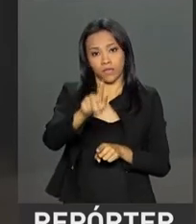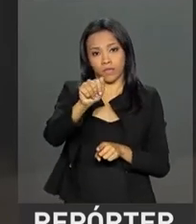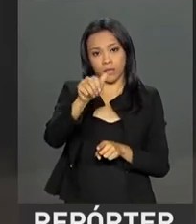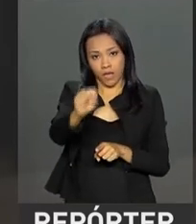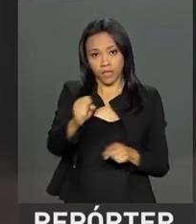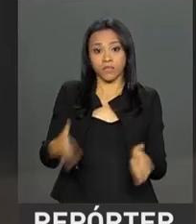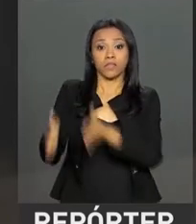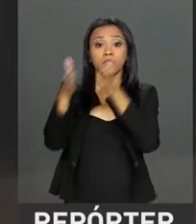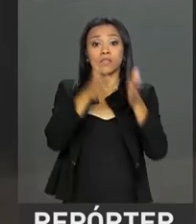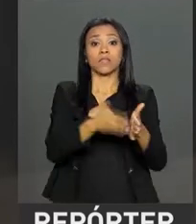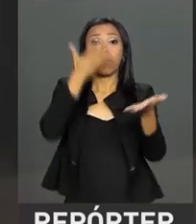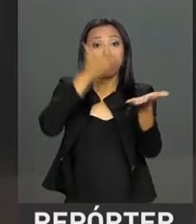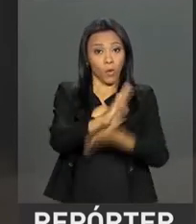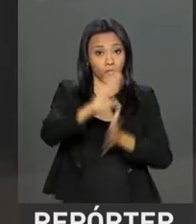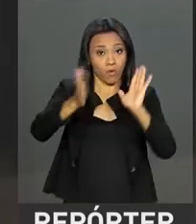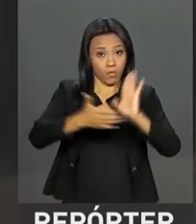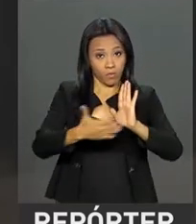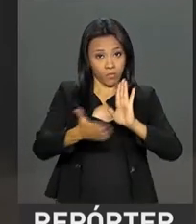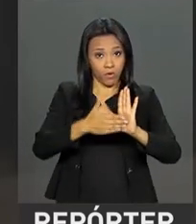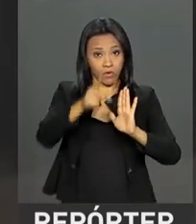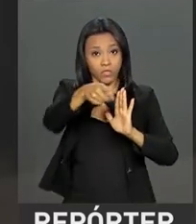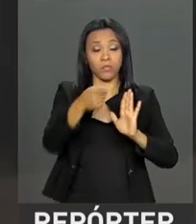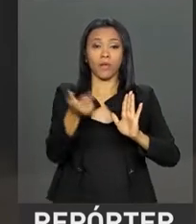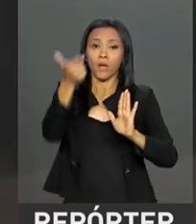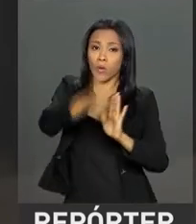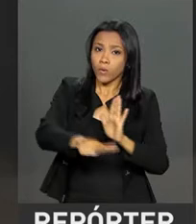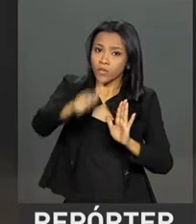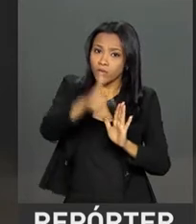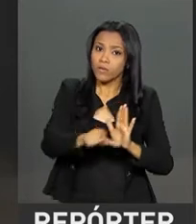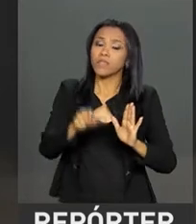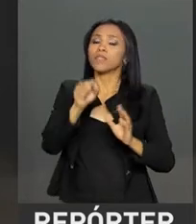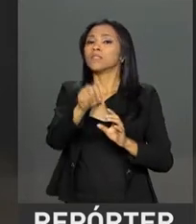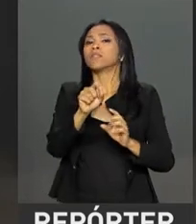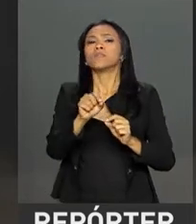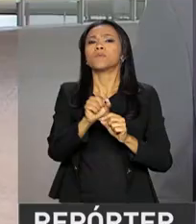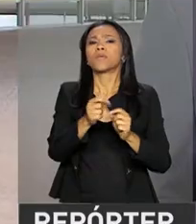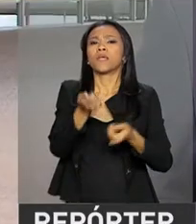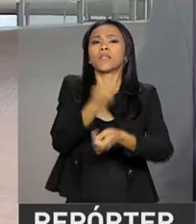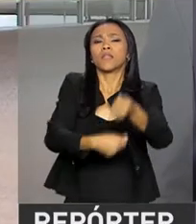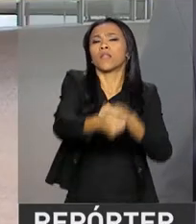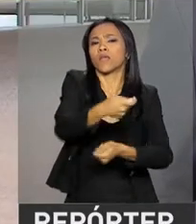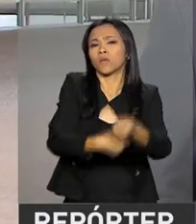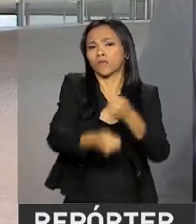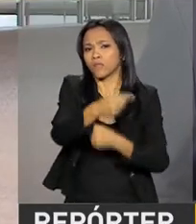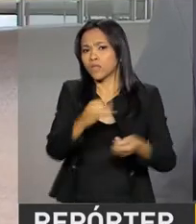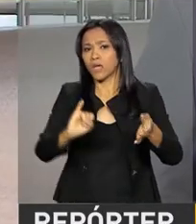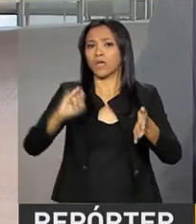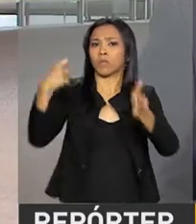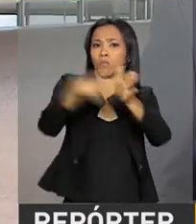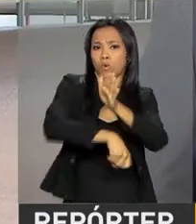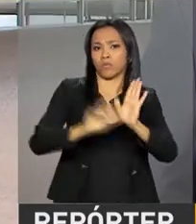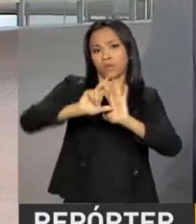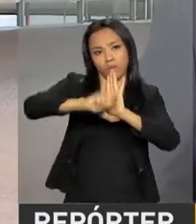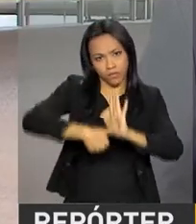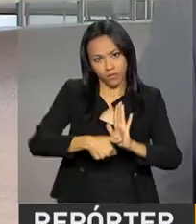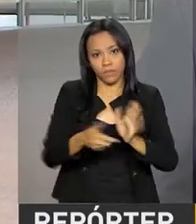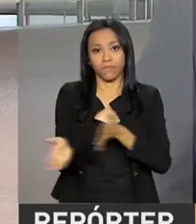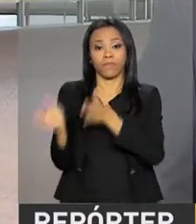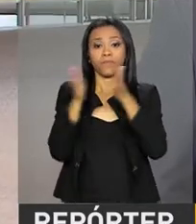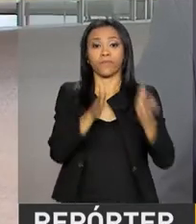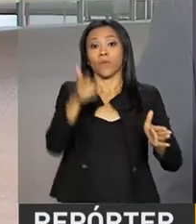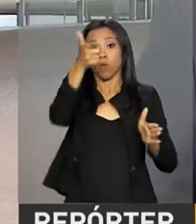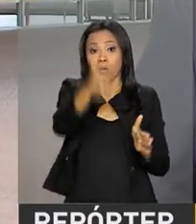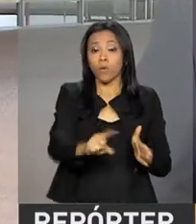intermediária para o refinanciamento de impostos atrasados outra sugestão é pra ajudar a destravar o crédito